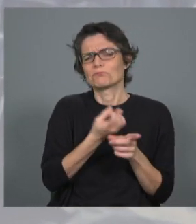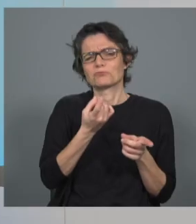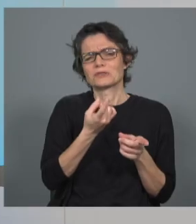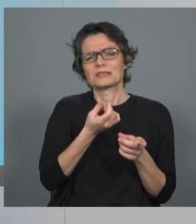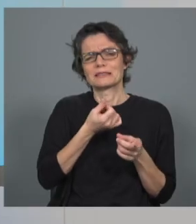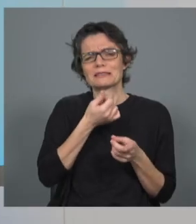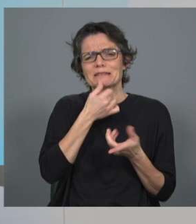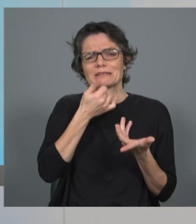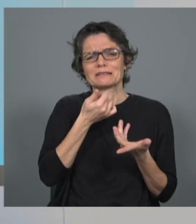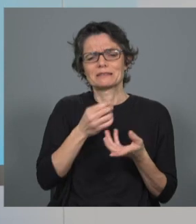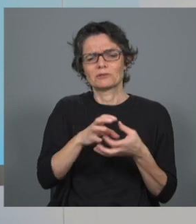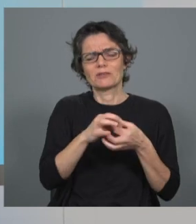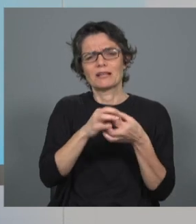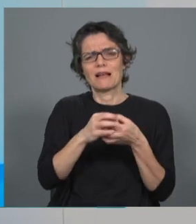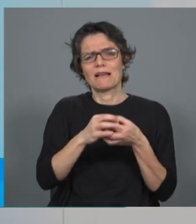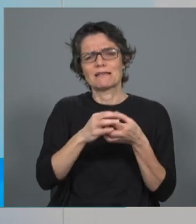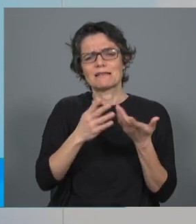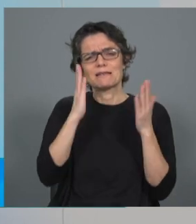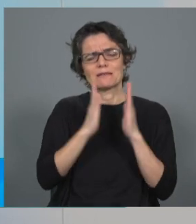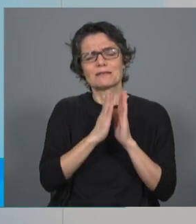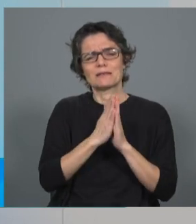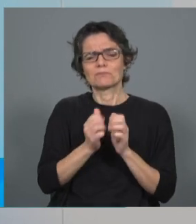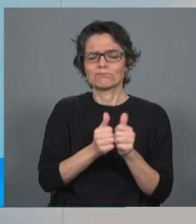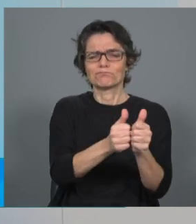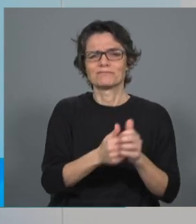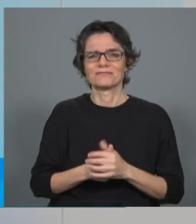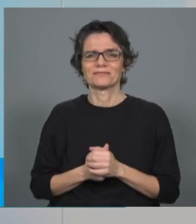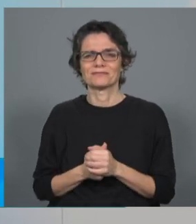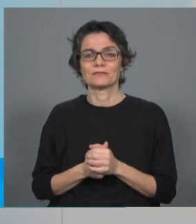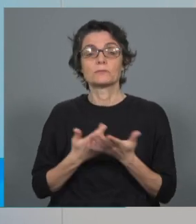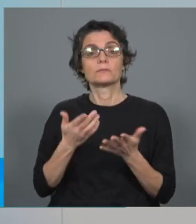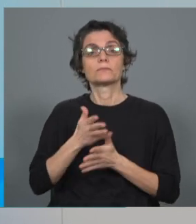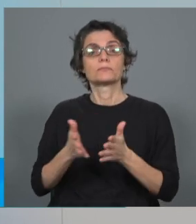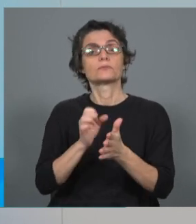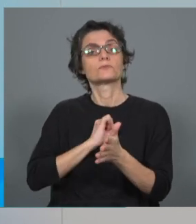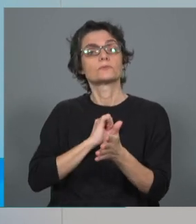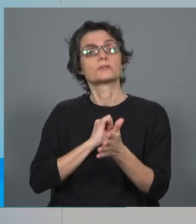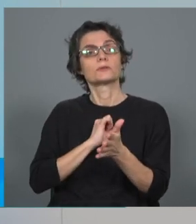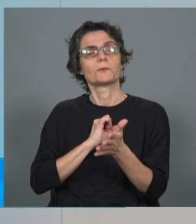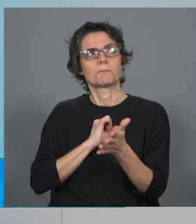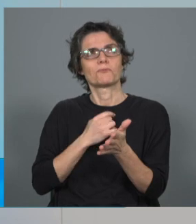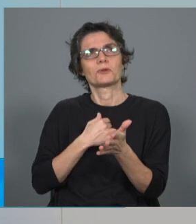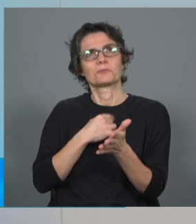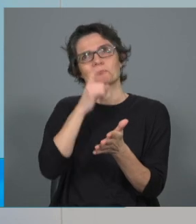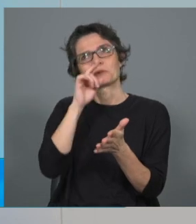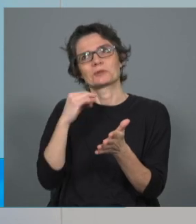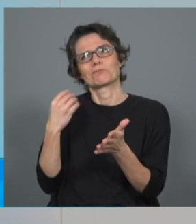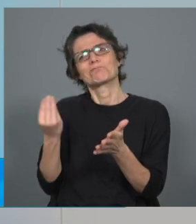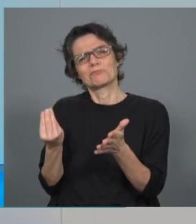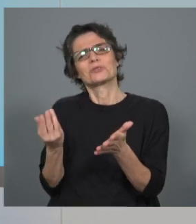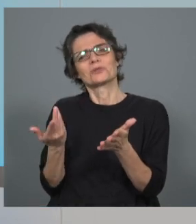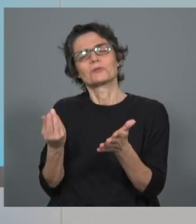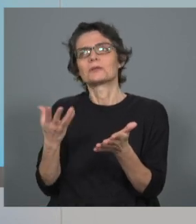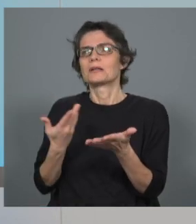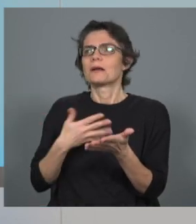Maria? O meu percurso vocacional começou comigo bastante jovem, mas com uma jovem cheia de